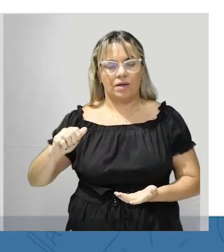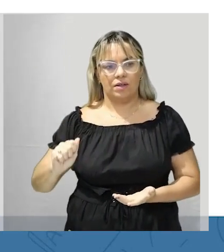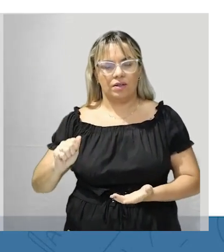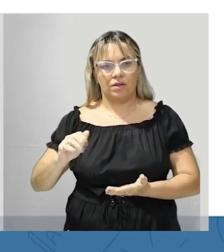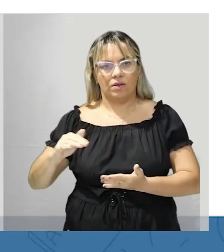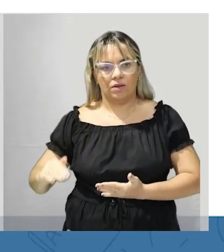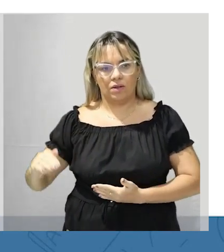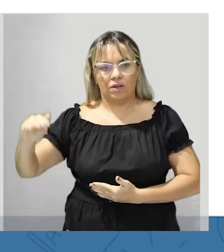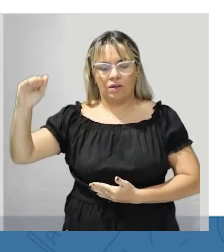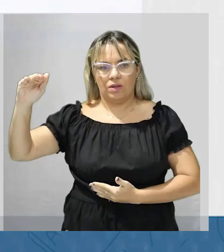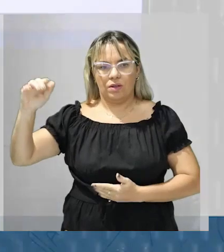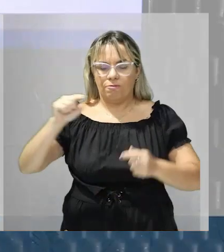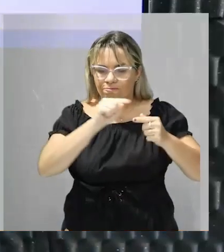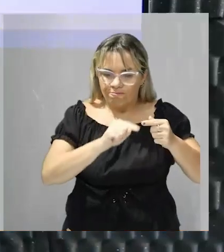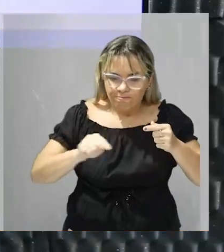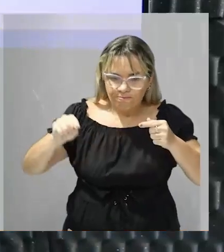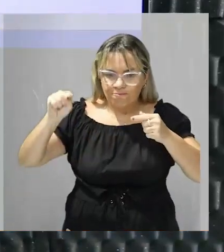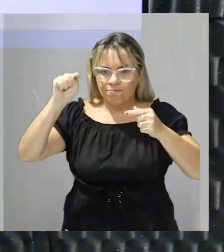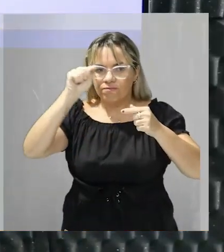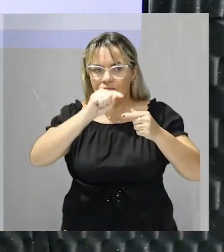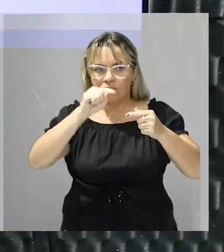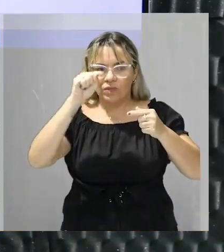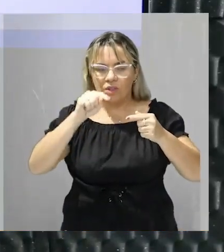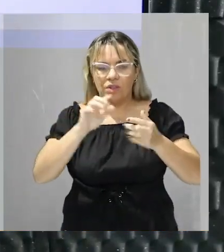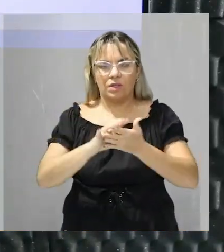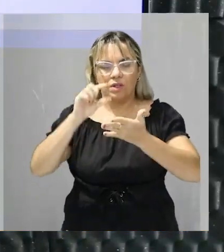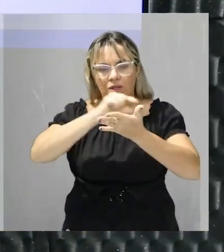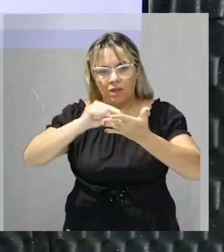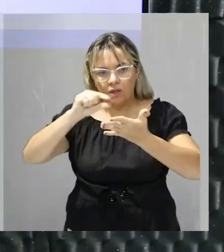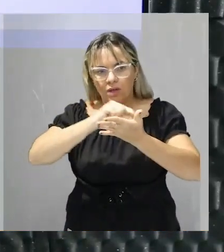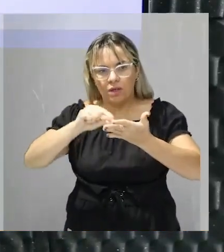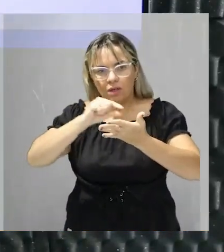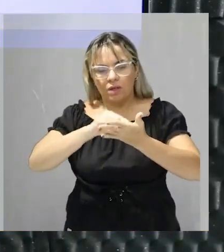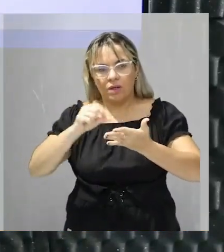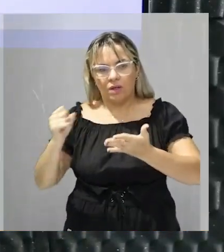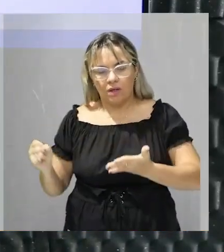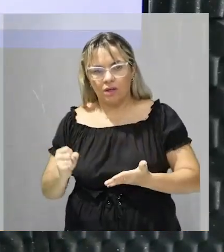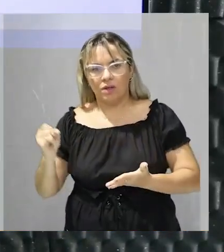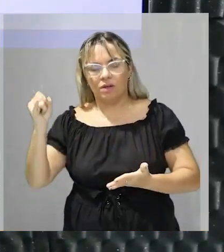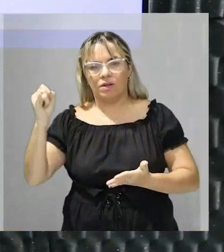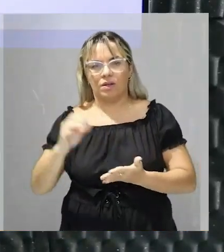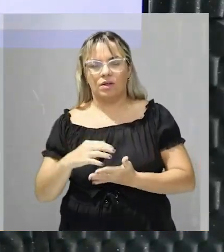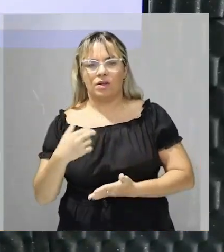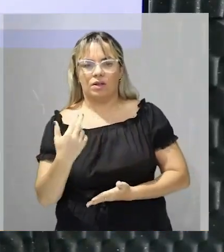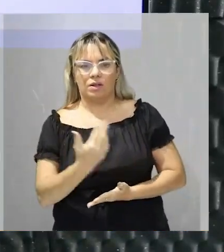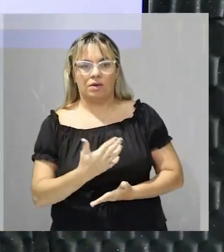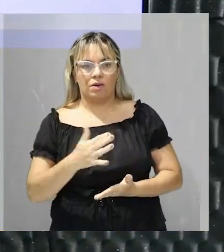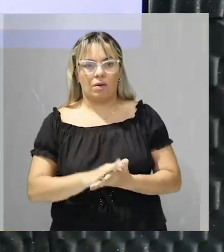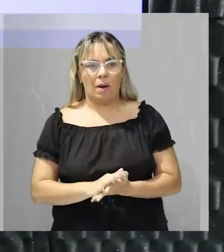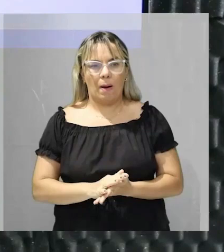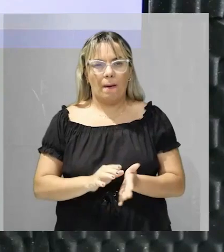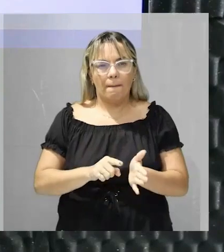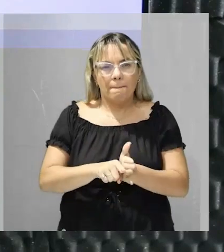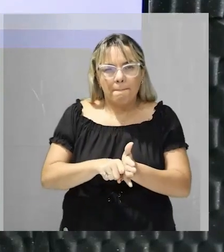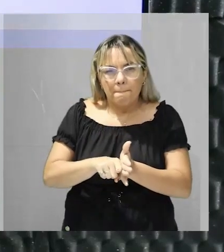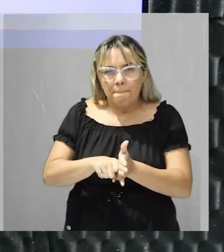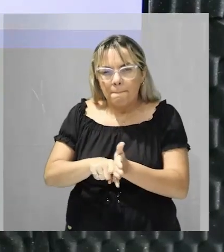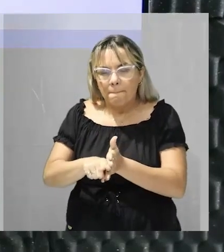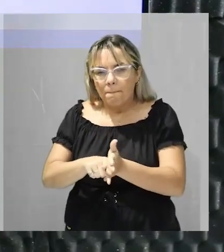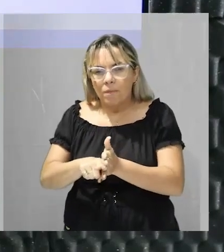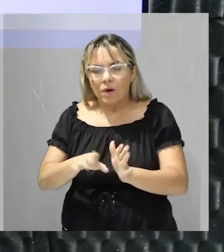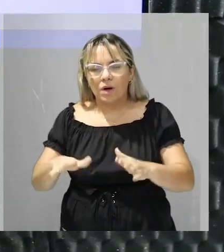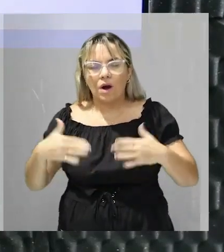ponto gente já circula a idade está gripa Sei lá tá mas é isso aqui que nós vamos atrás nós precisamos saber